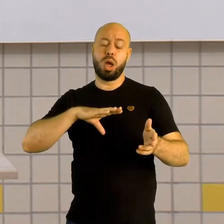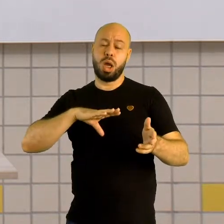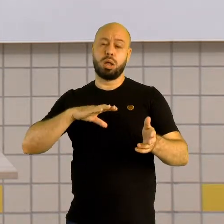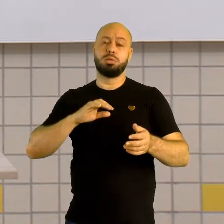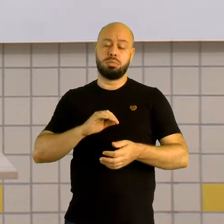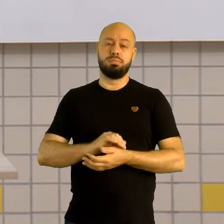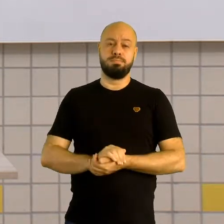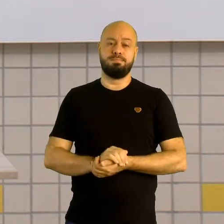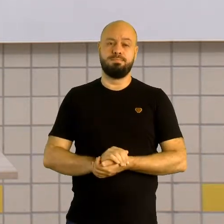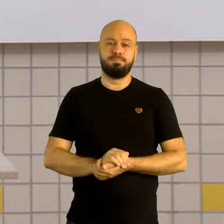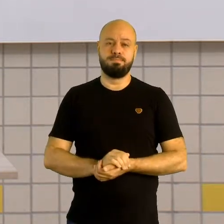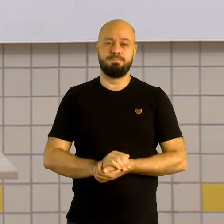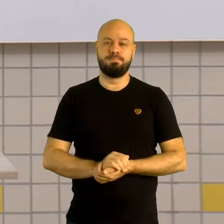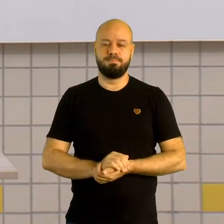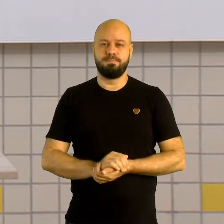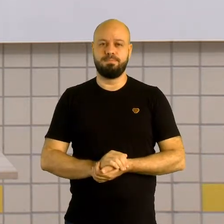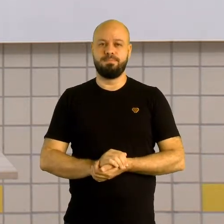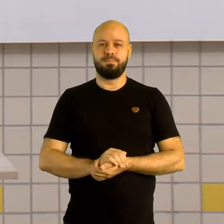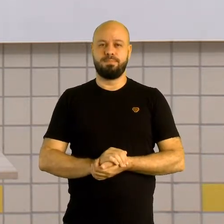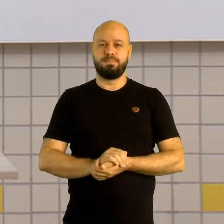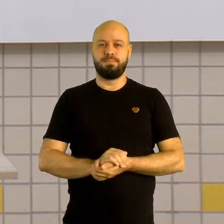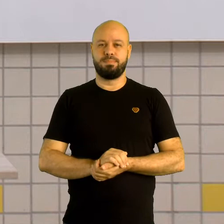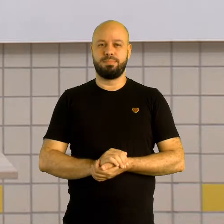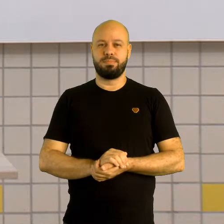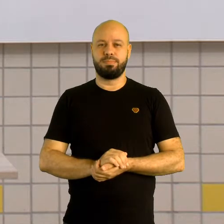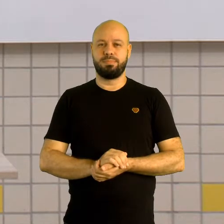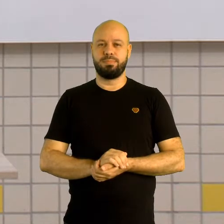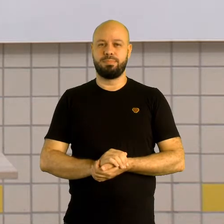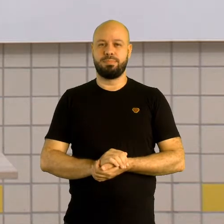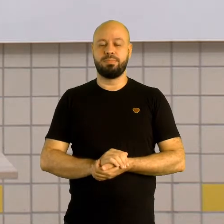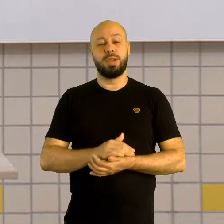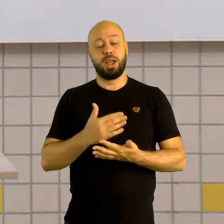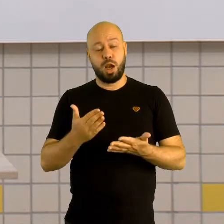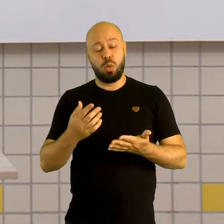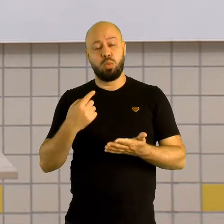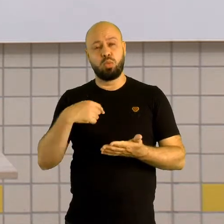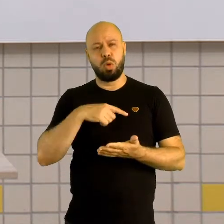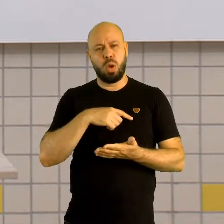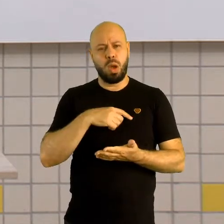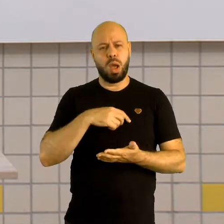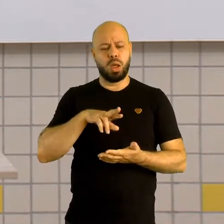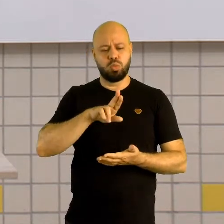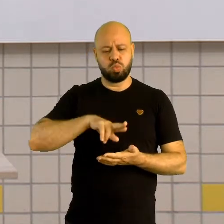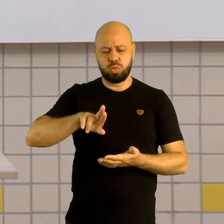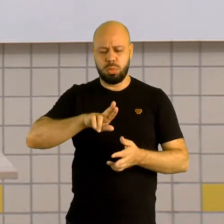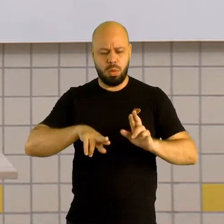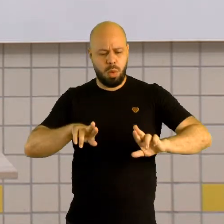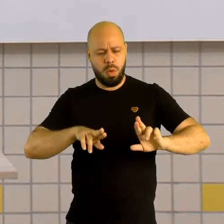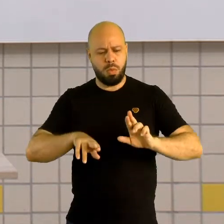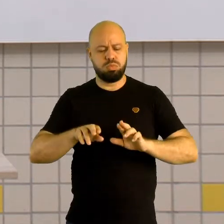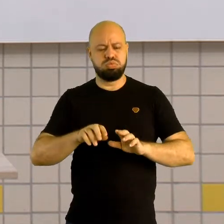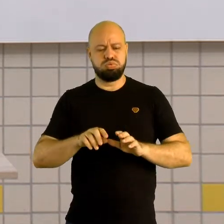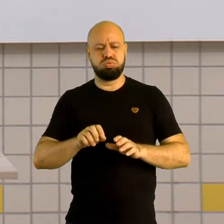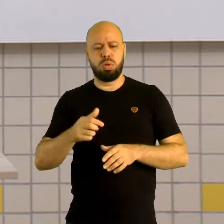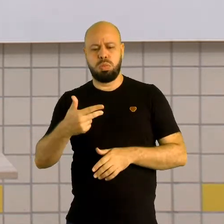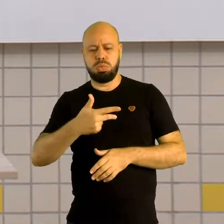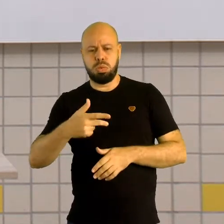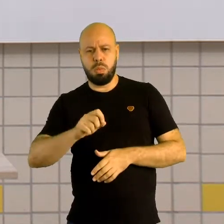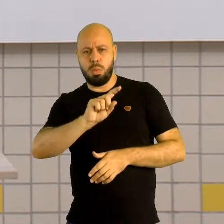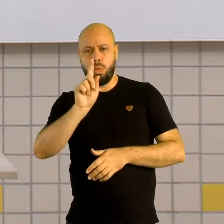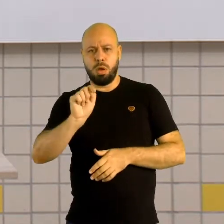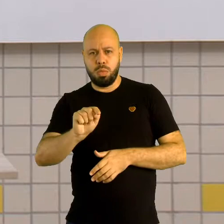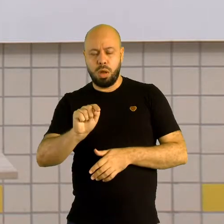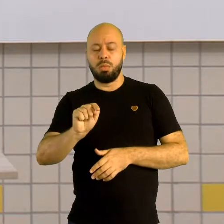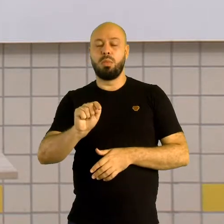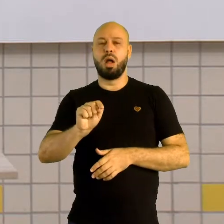nossa língua, na língua portuguesa. Ou seja, usamos os interrogative pronouns para